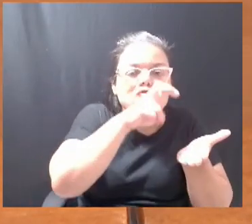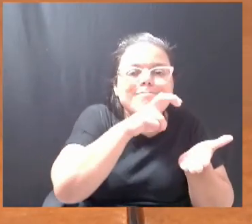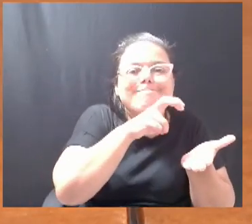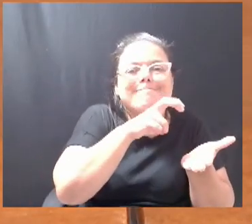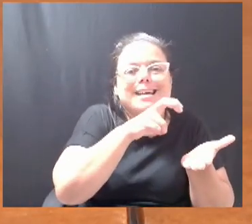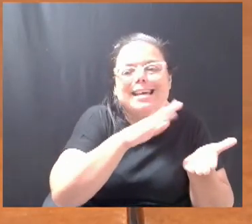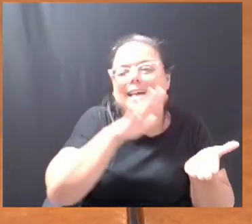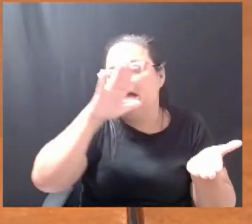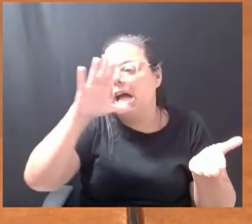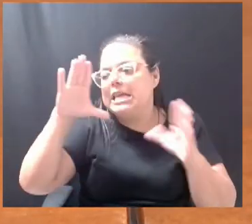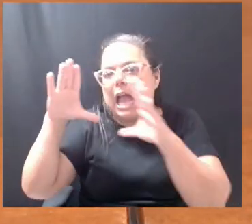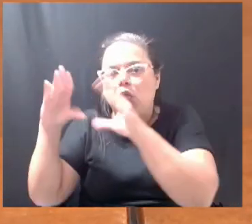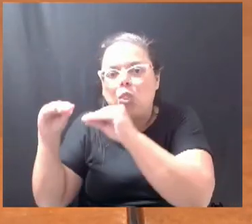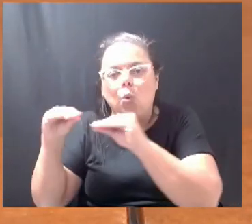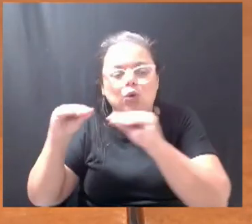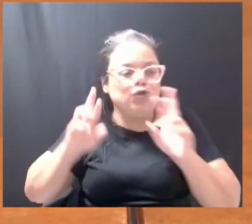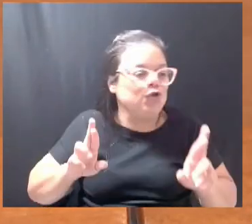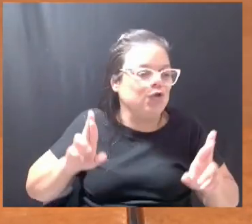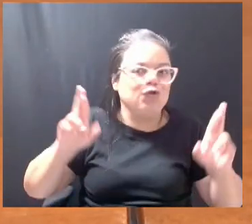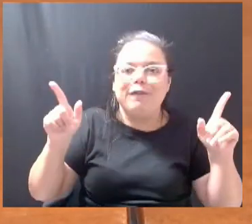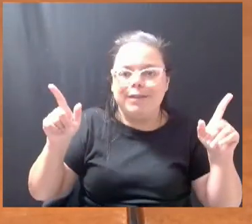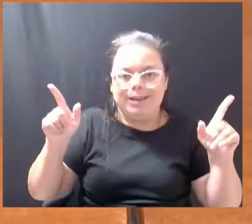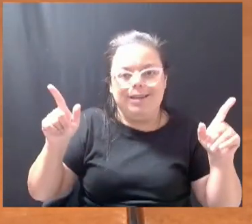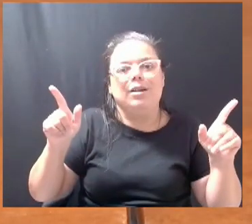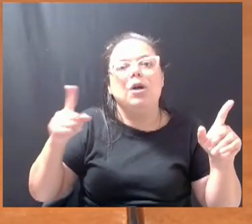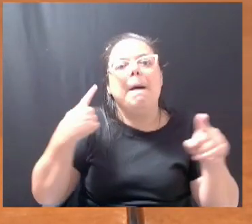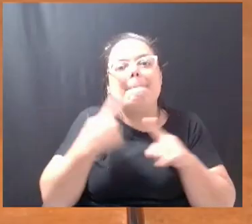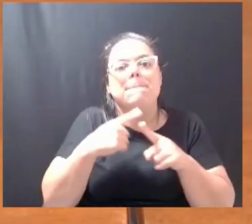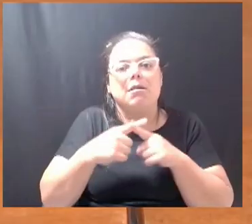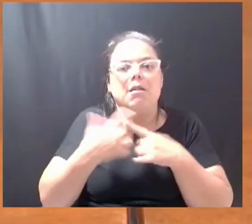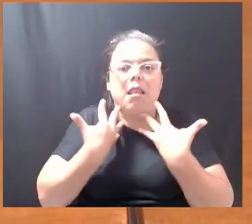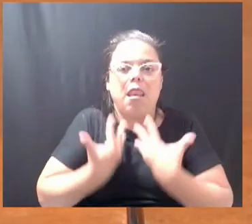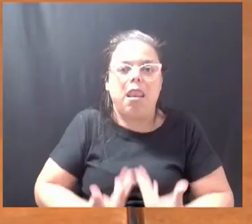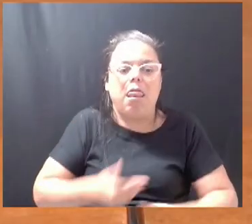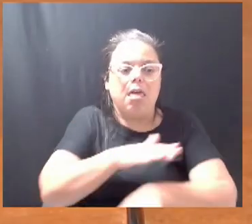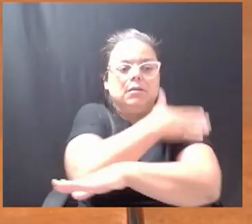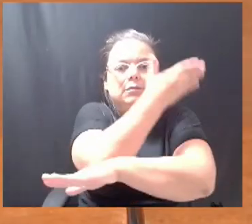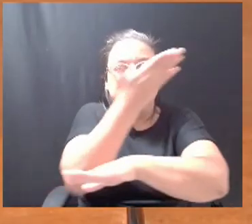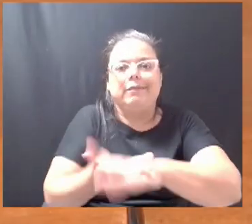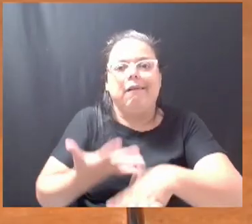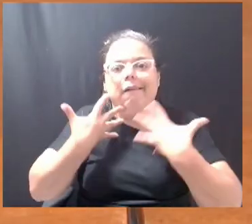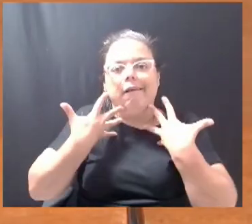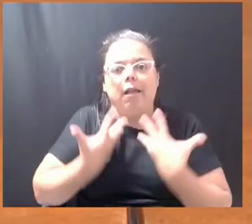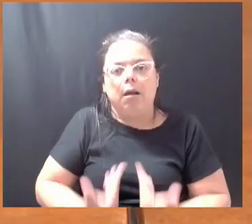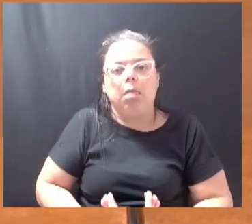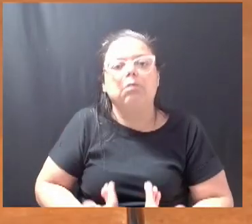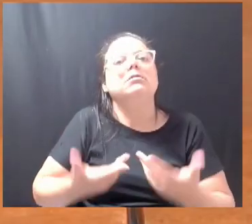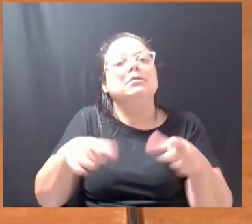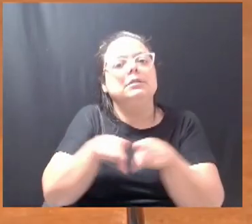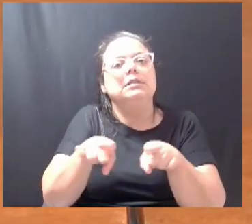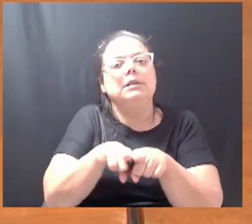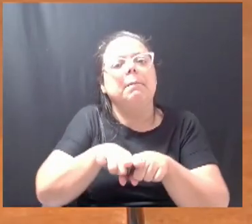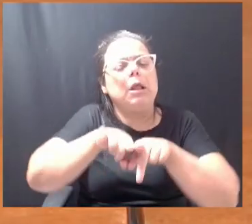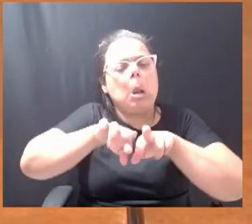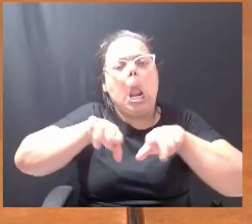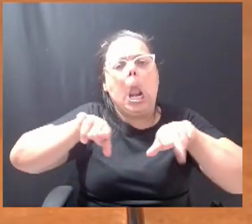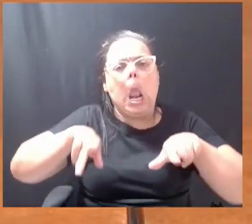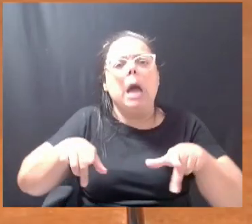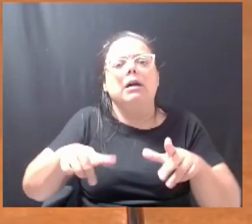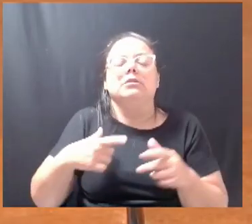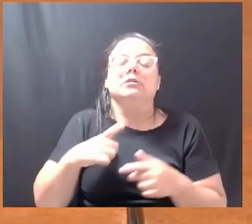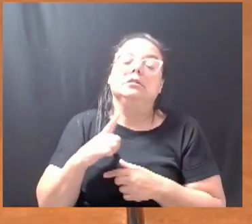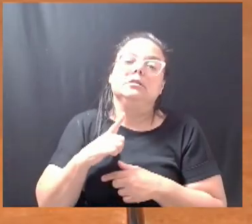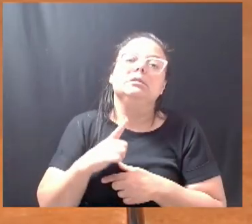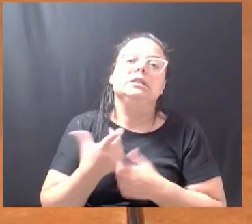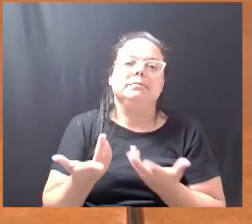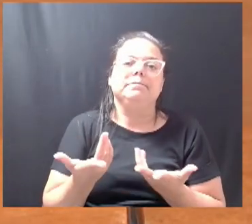devido a um acúmulo de cansaço no decorrer do dia, essas questões todas. E admito a vocês, como é que a gente está